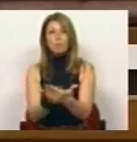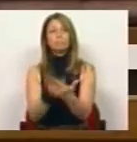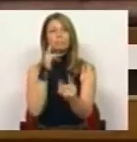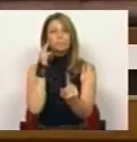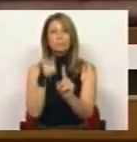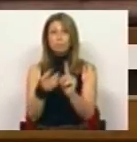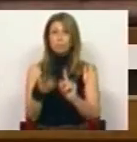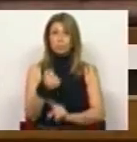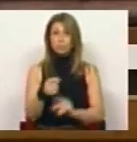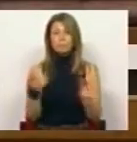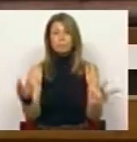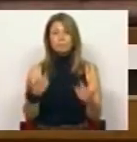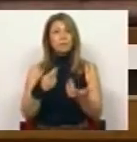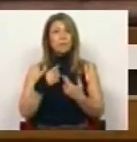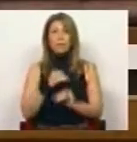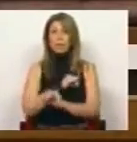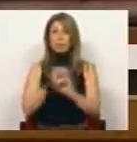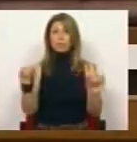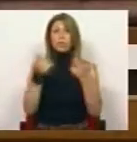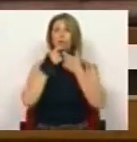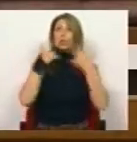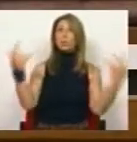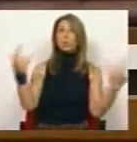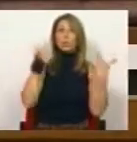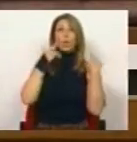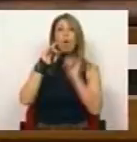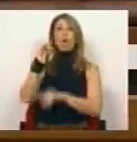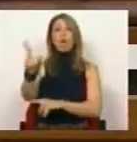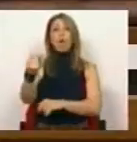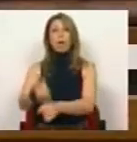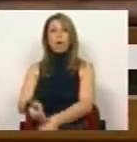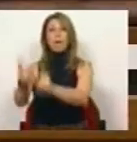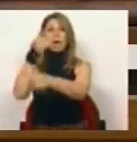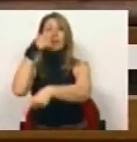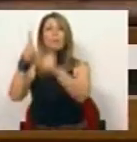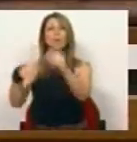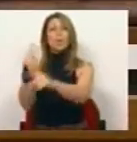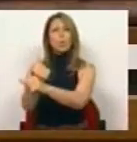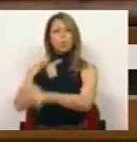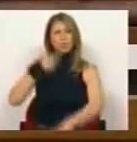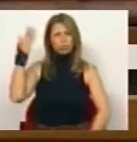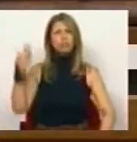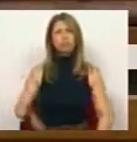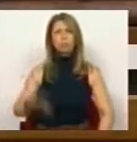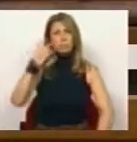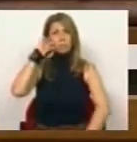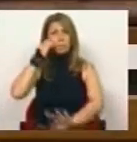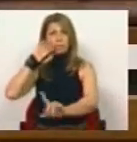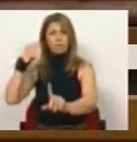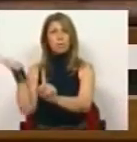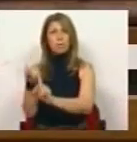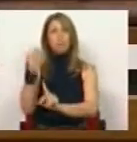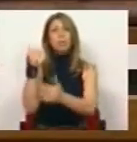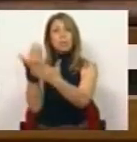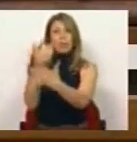Não é possível deixar tudo nas mãos dos consumidores e nem é justo penalizar os consumidores quando, ainda por